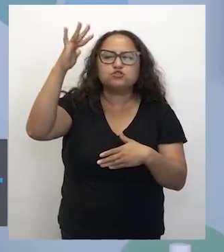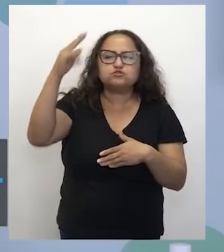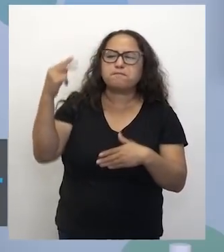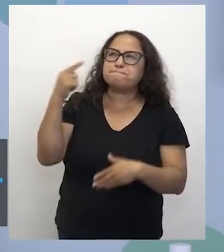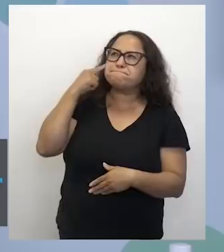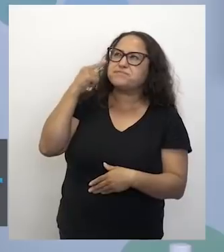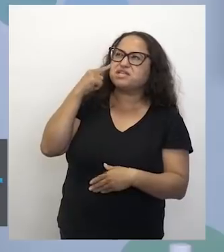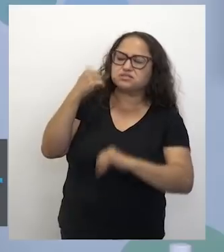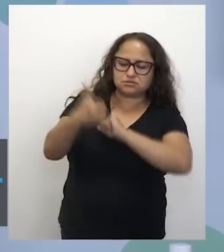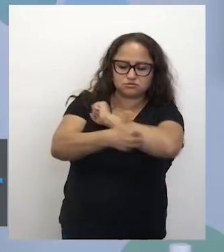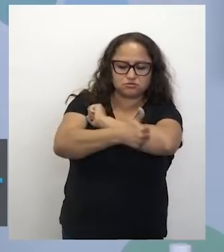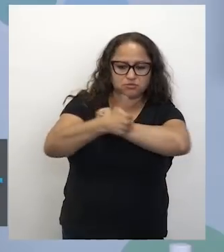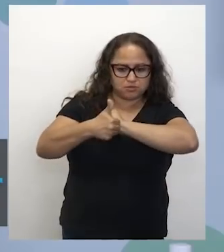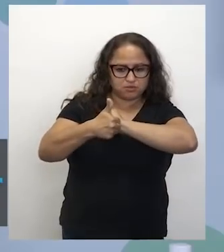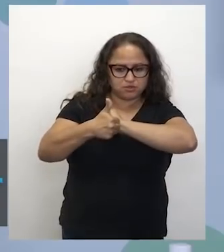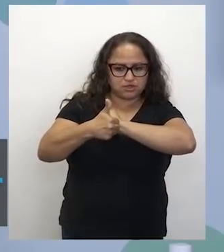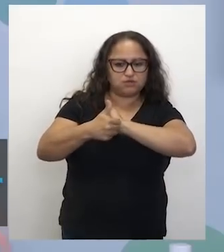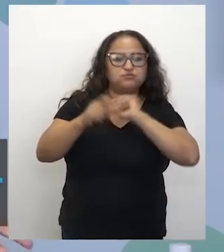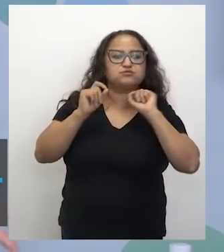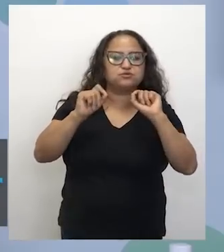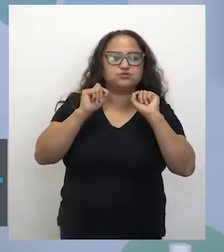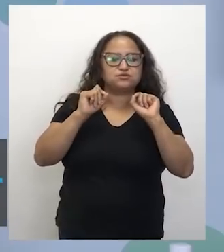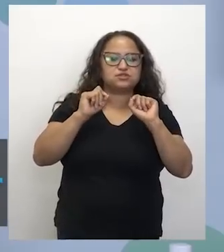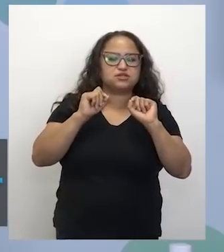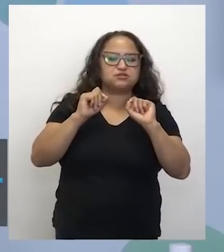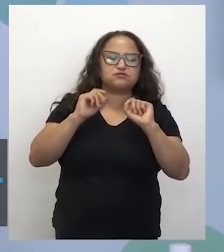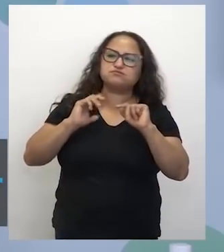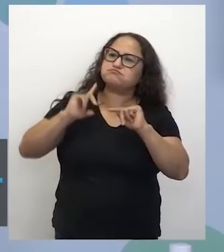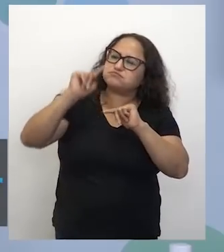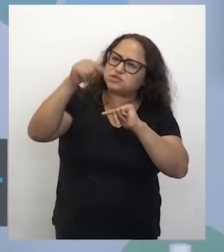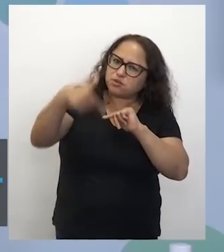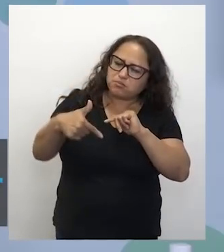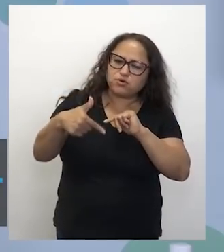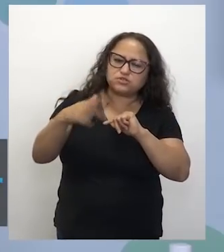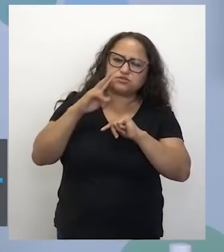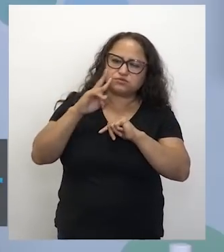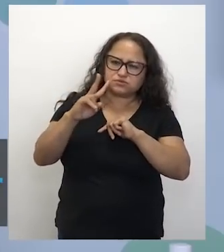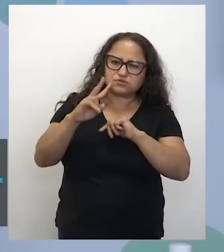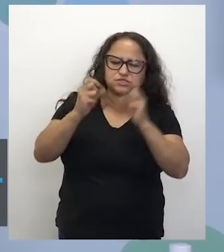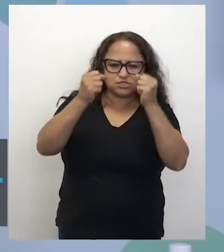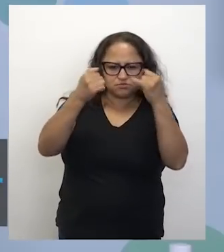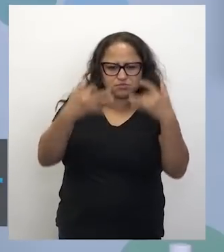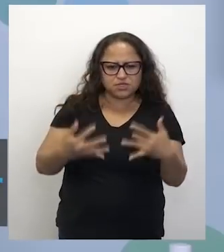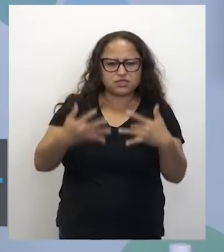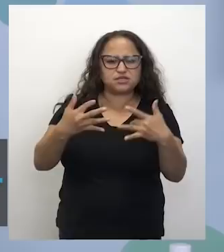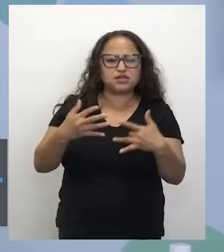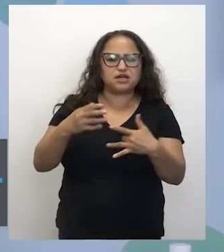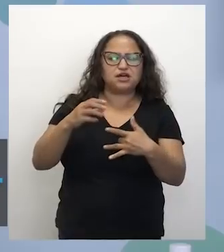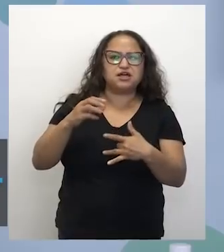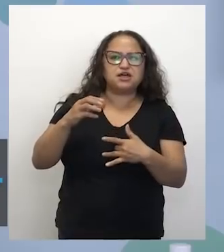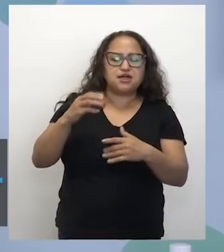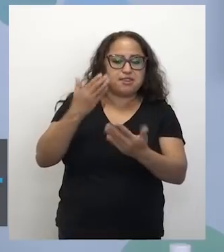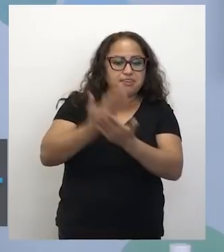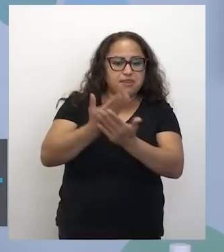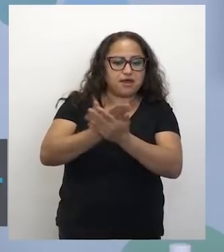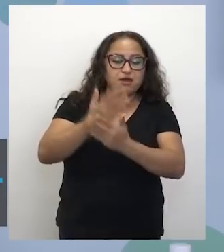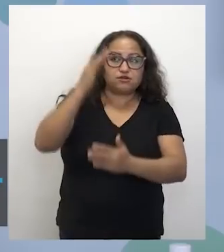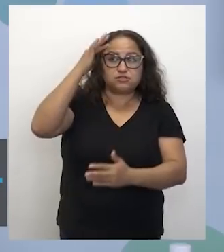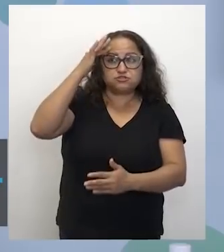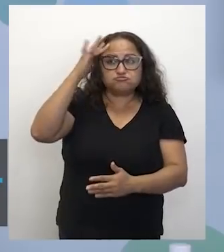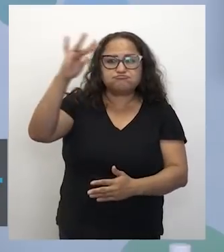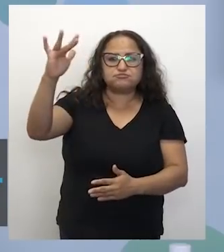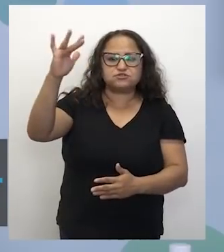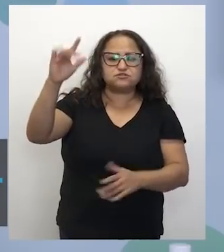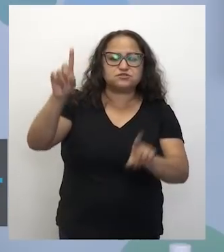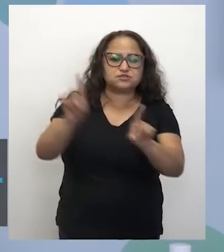moral, né? E quando vocês lá na frente forem falar sobre ele na aula de filosofia, vocês aprenderão